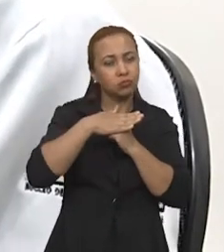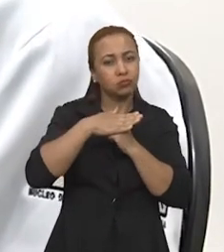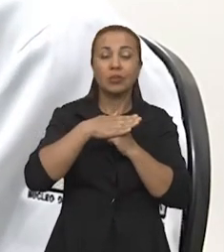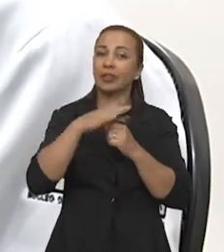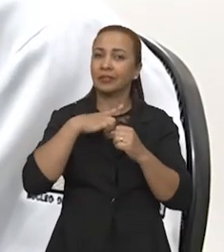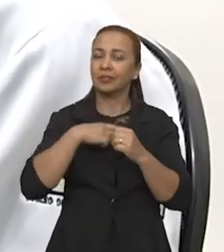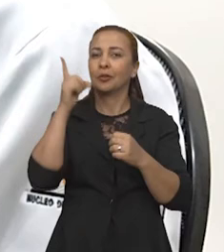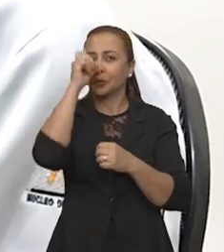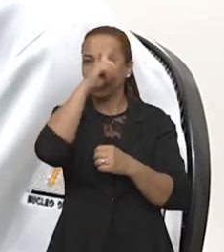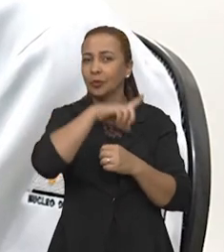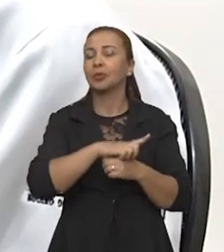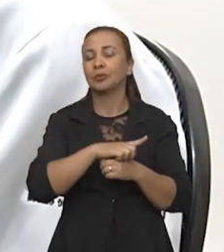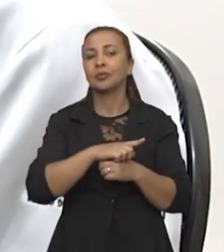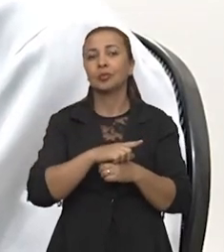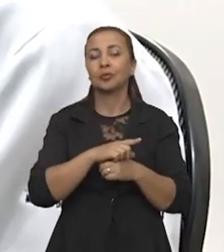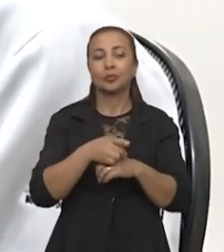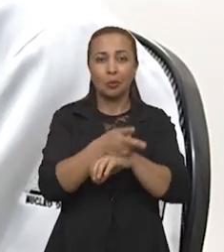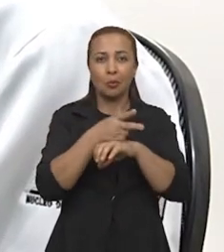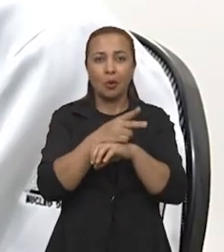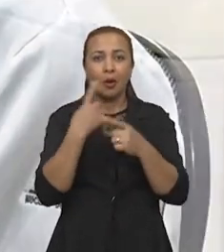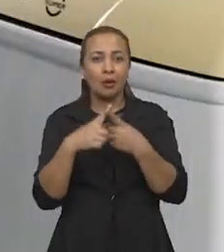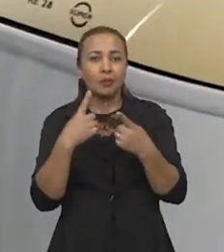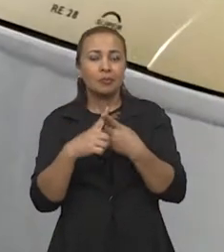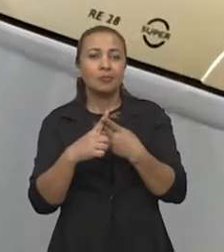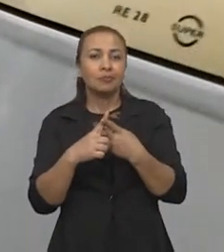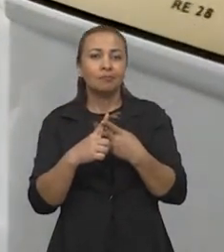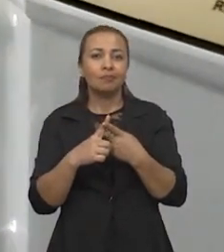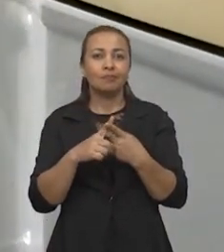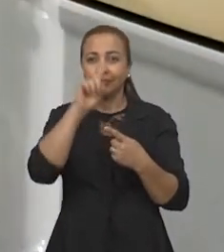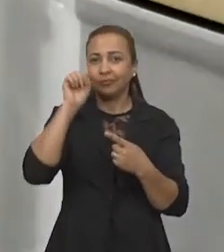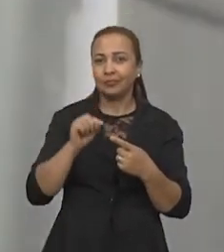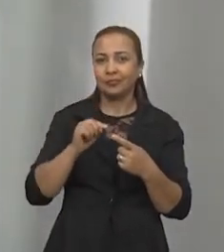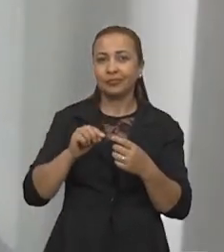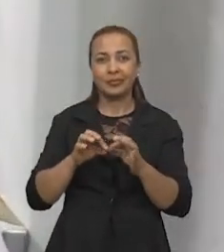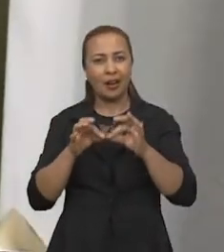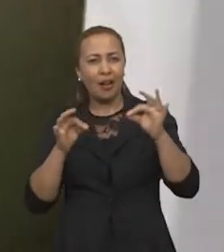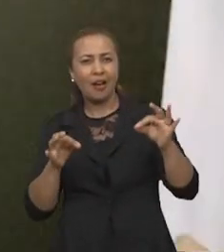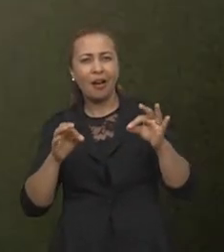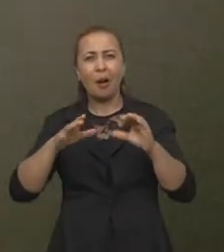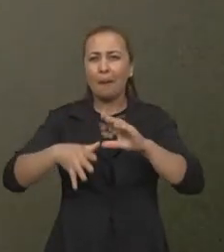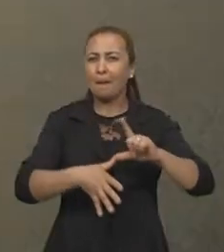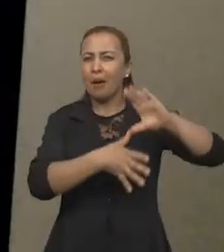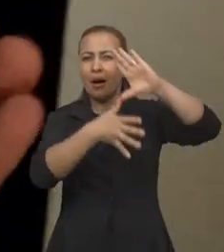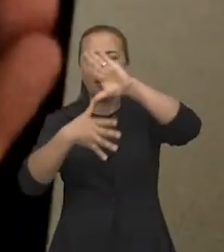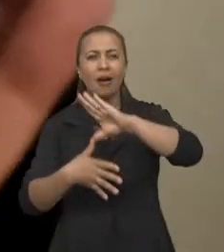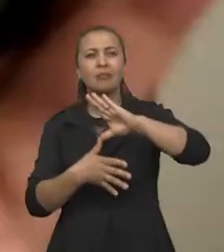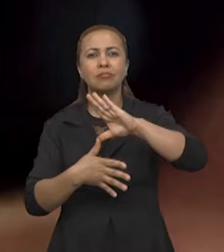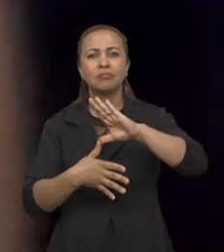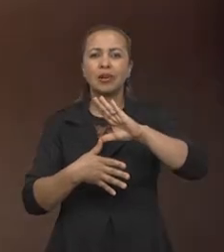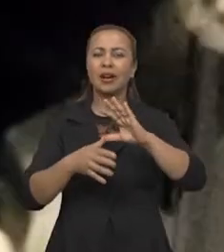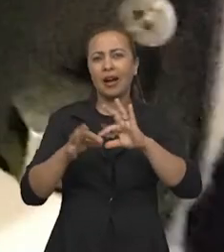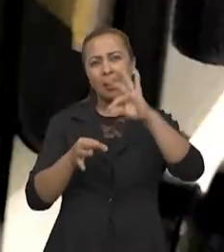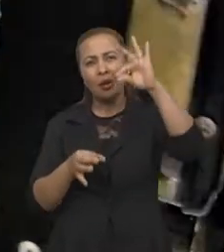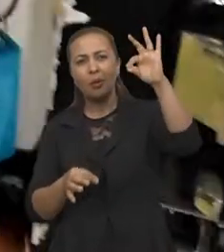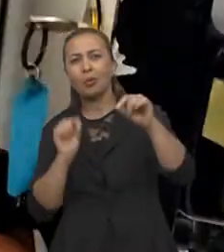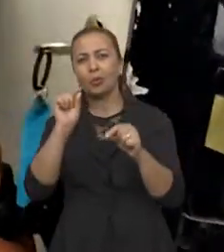uma certa dificuldade de coletar, né, essas espécies por questões de logística, porque é uma região